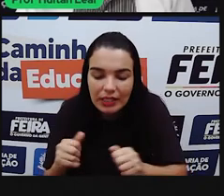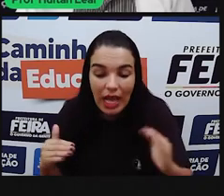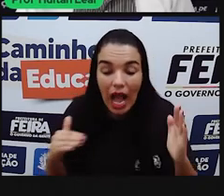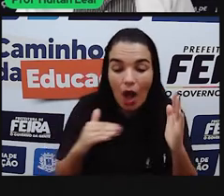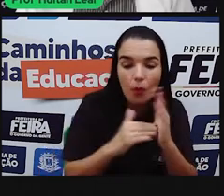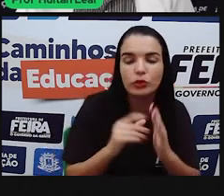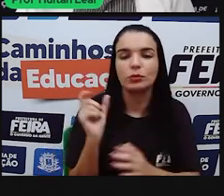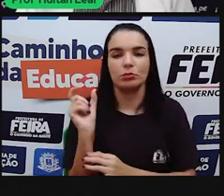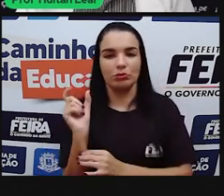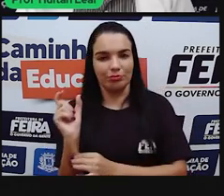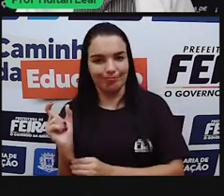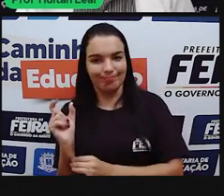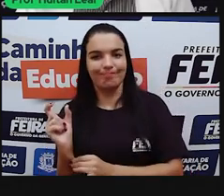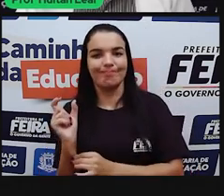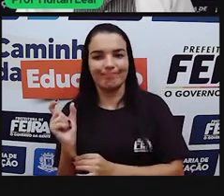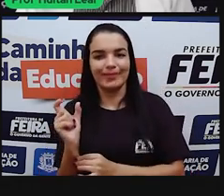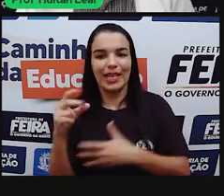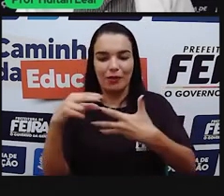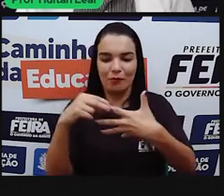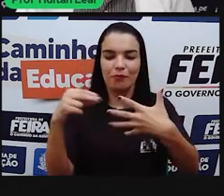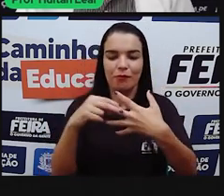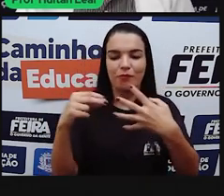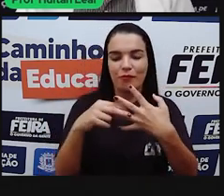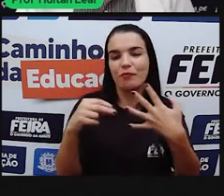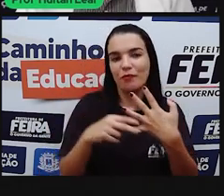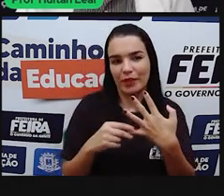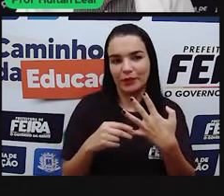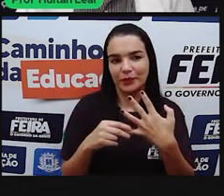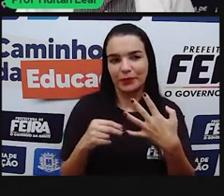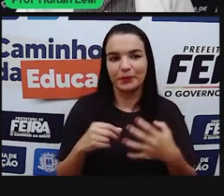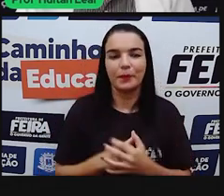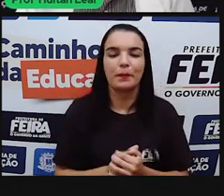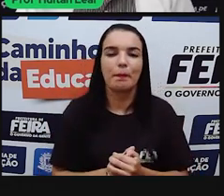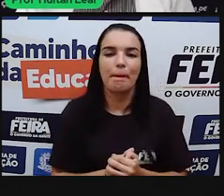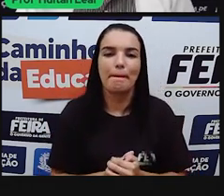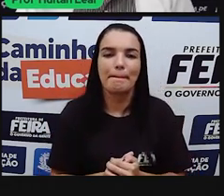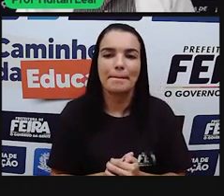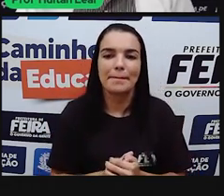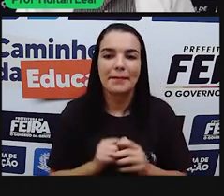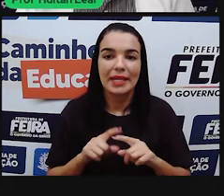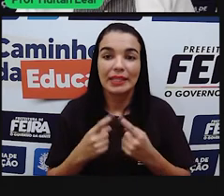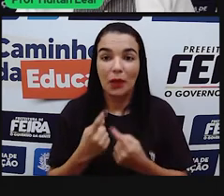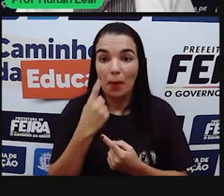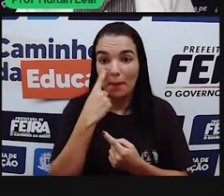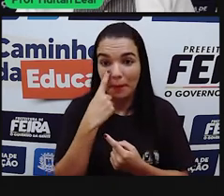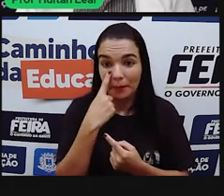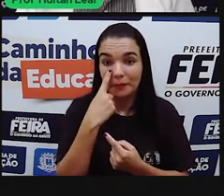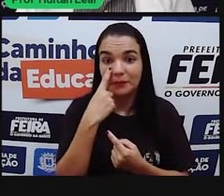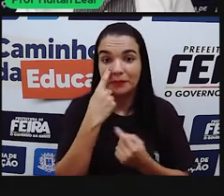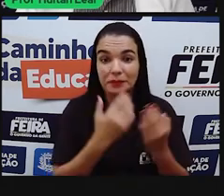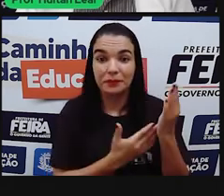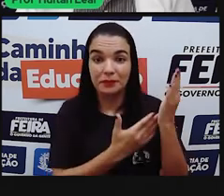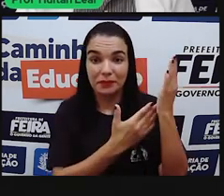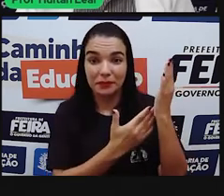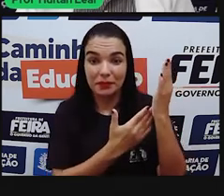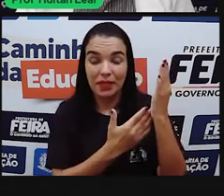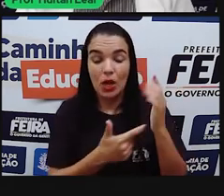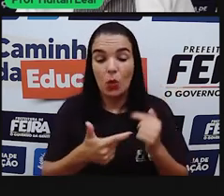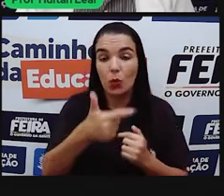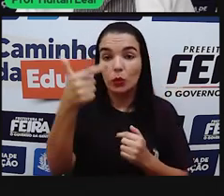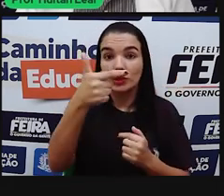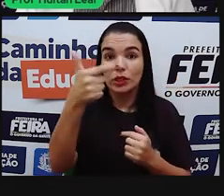palavras dos versos, né? Então, aqui, o segundo verso da